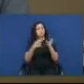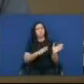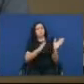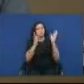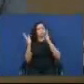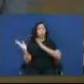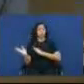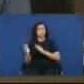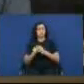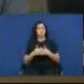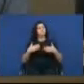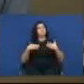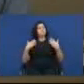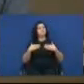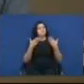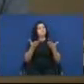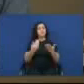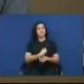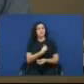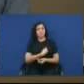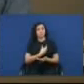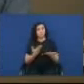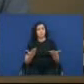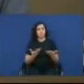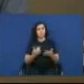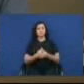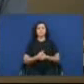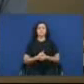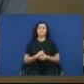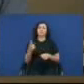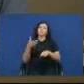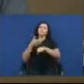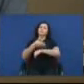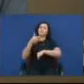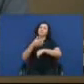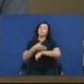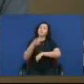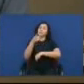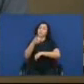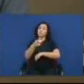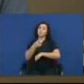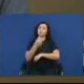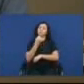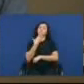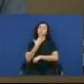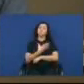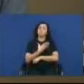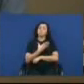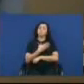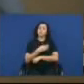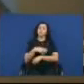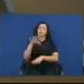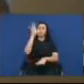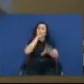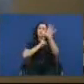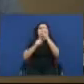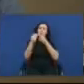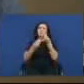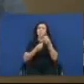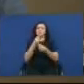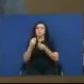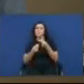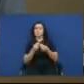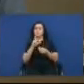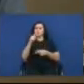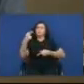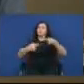este processo. Que alegria poder recebê-los. Com certeza, esta visita de vocês poderão absorver diversos materiais para